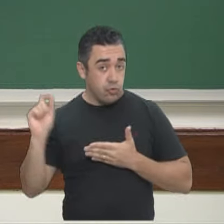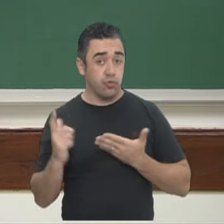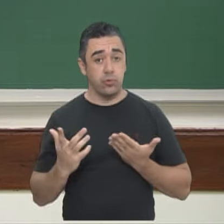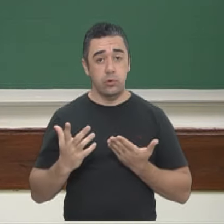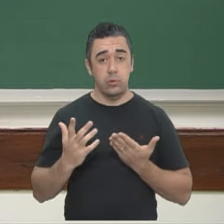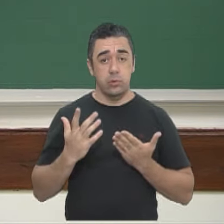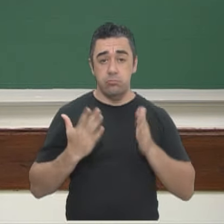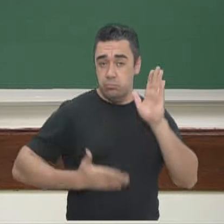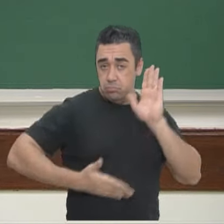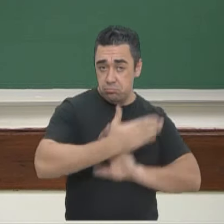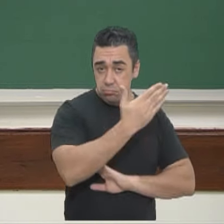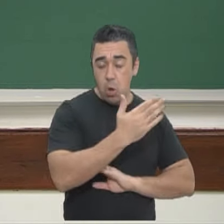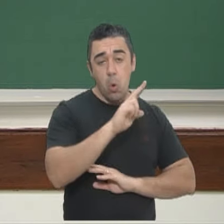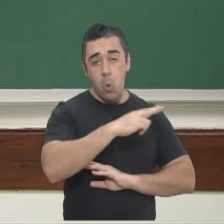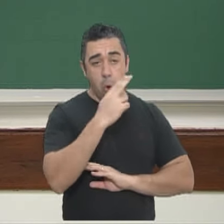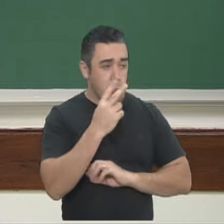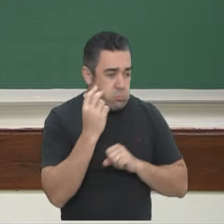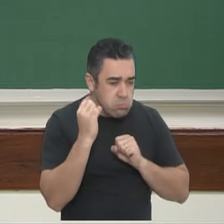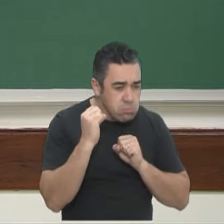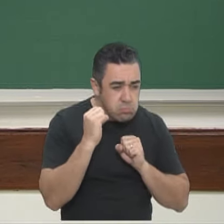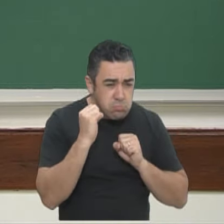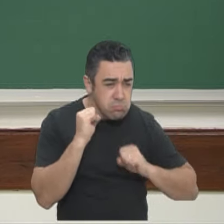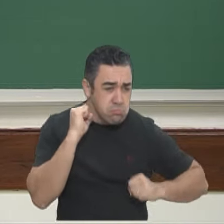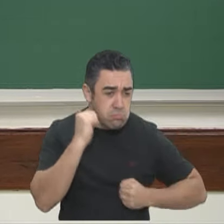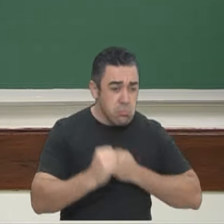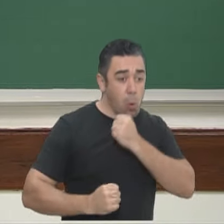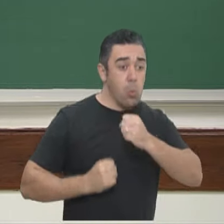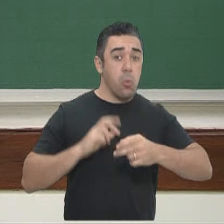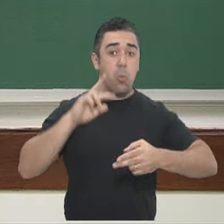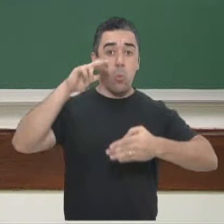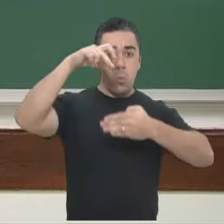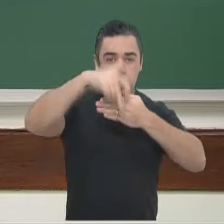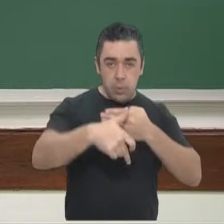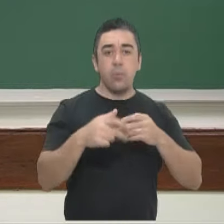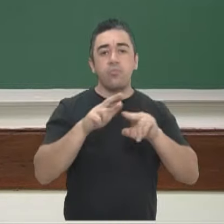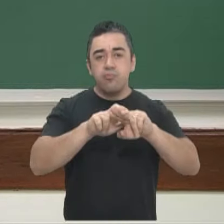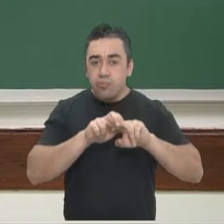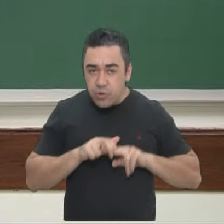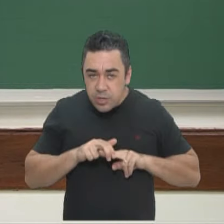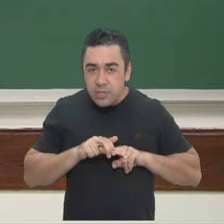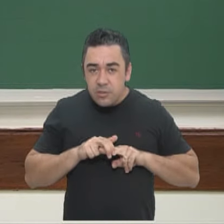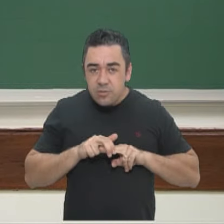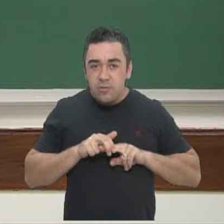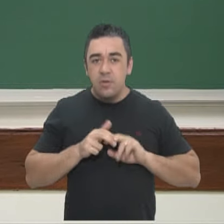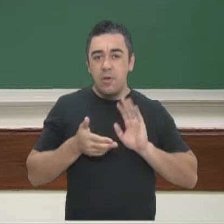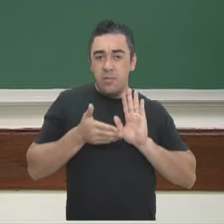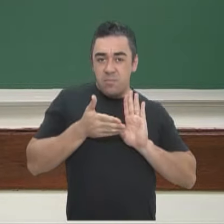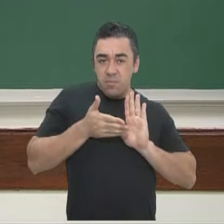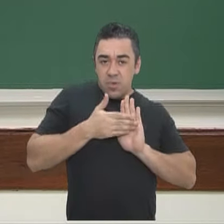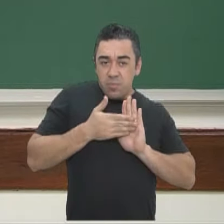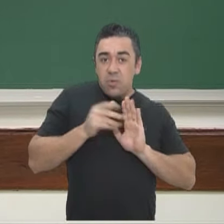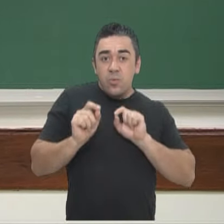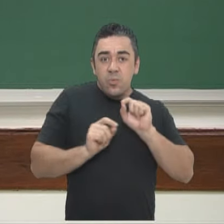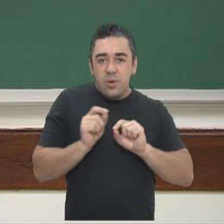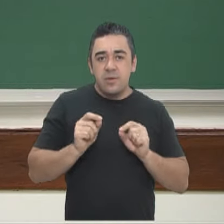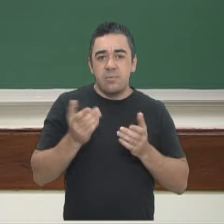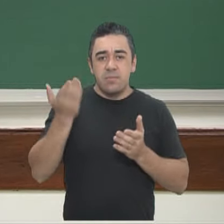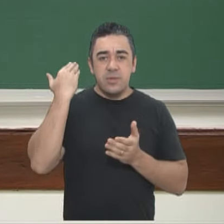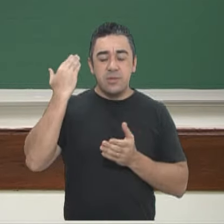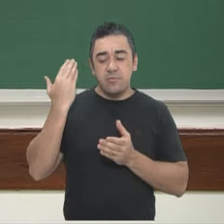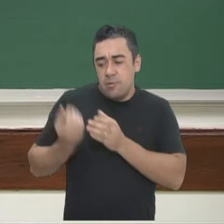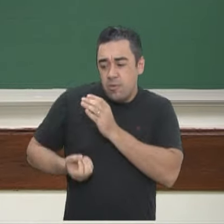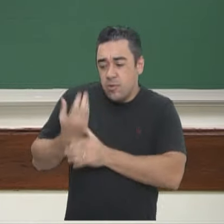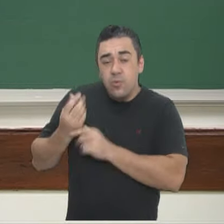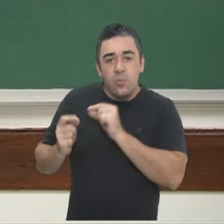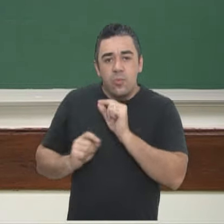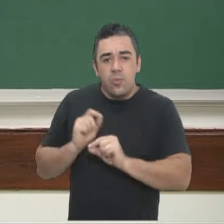para fazer a caça. Então, por isso que o texto fala que era com o propósito de que produção, caça